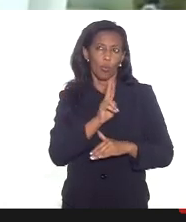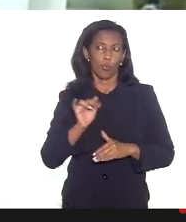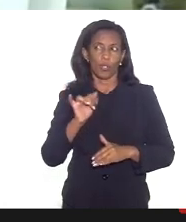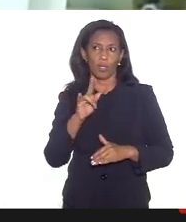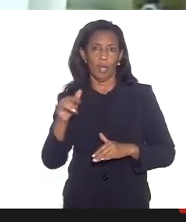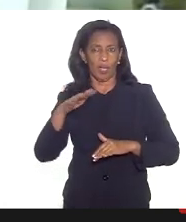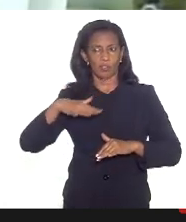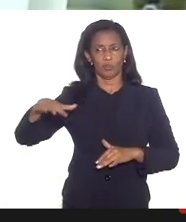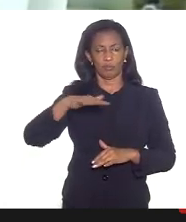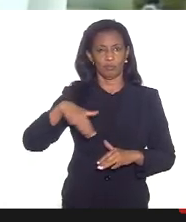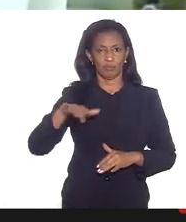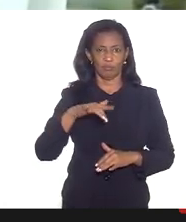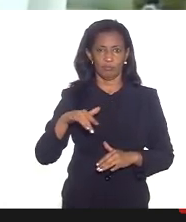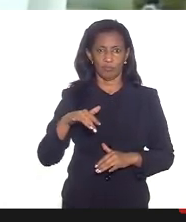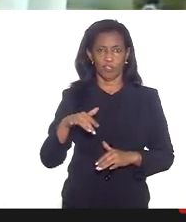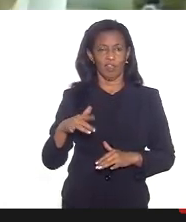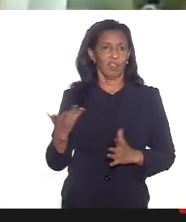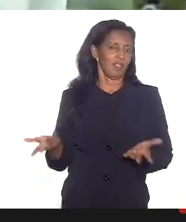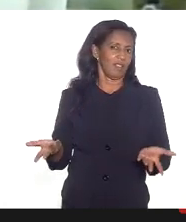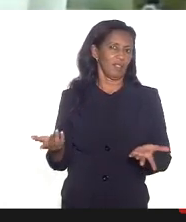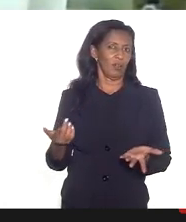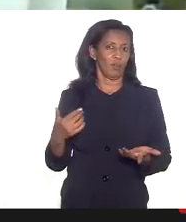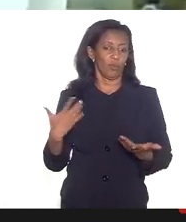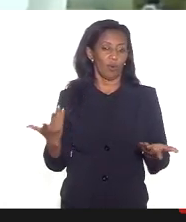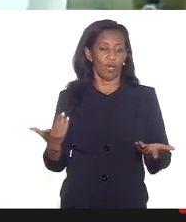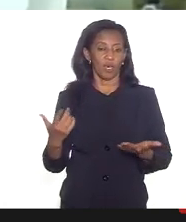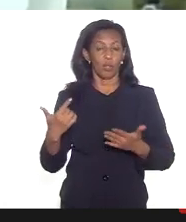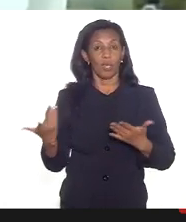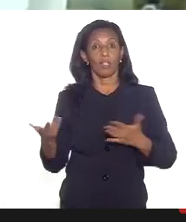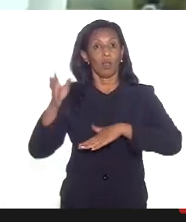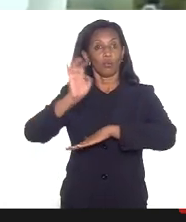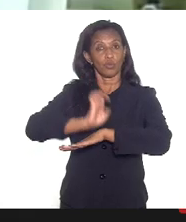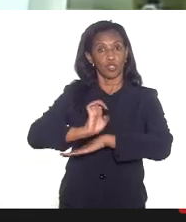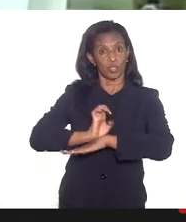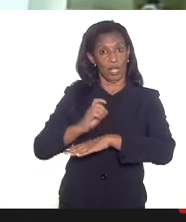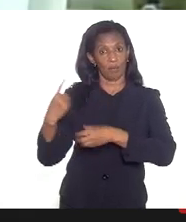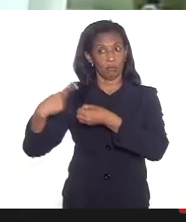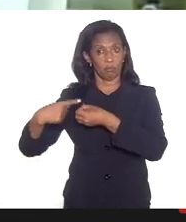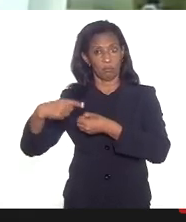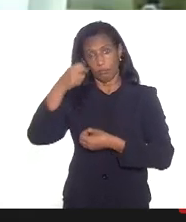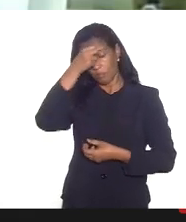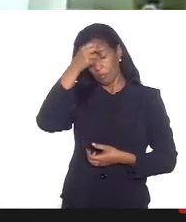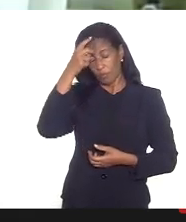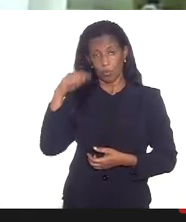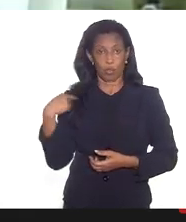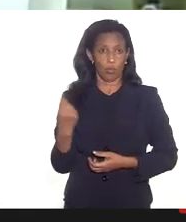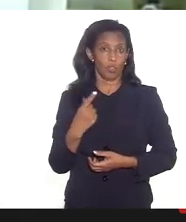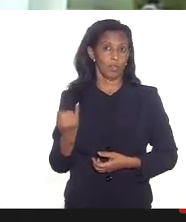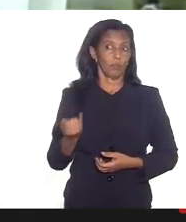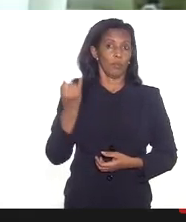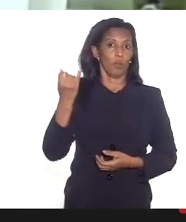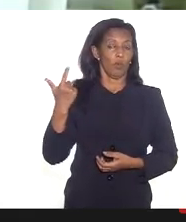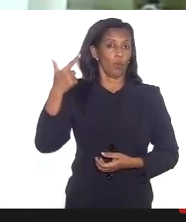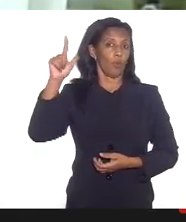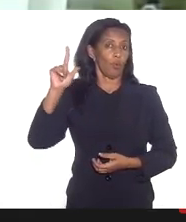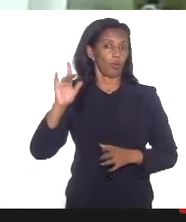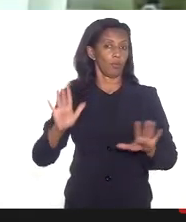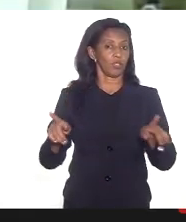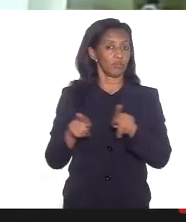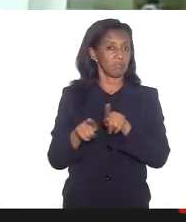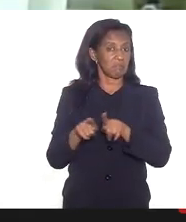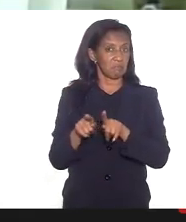legislação como Ministério no rio Quem fez isso o estado eo município não é nosso papel aqui ou por